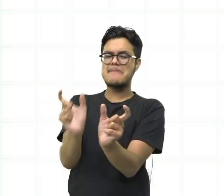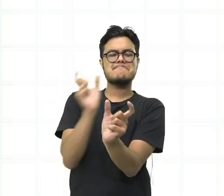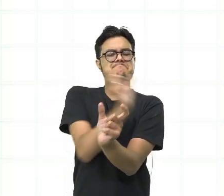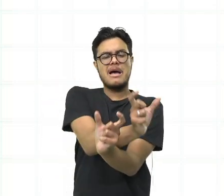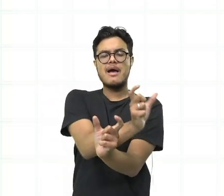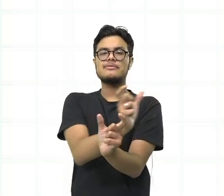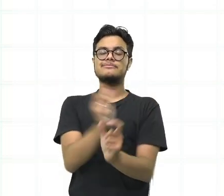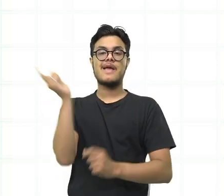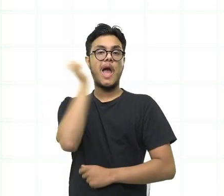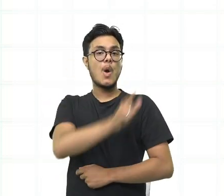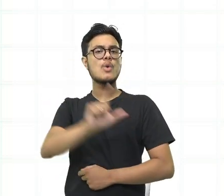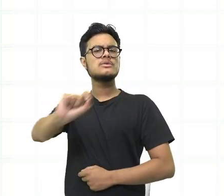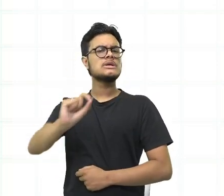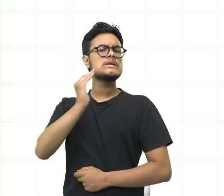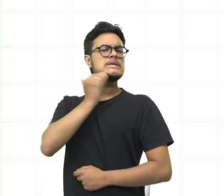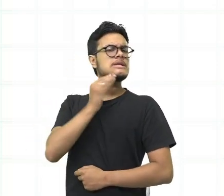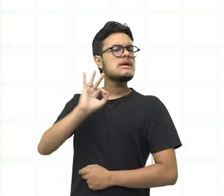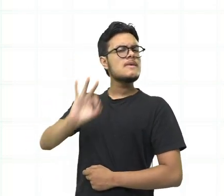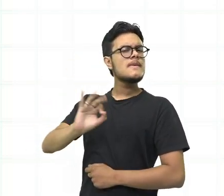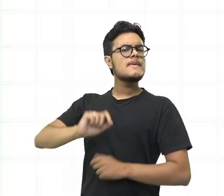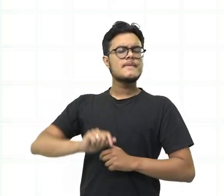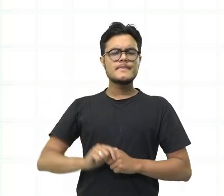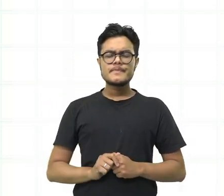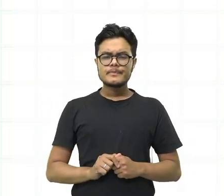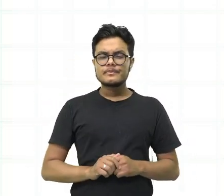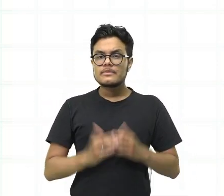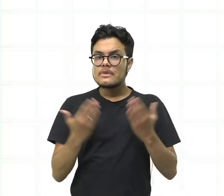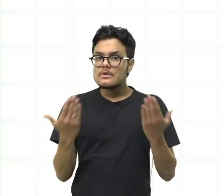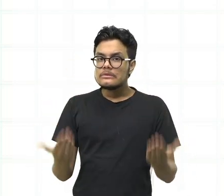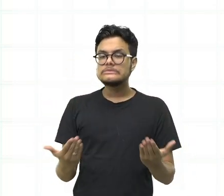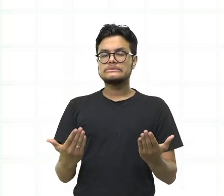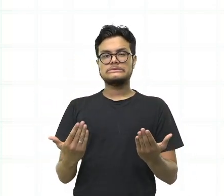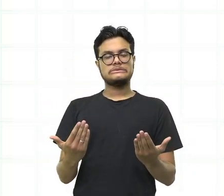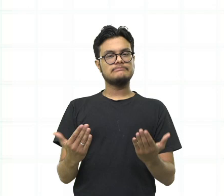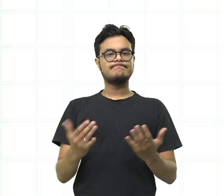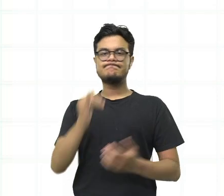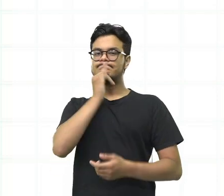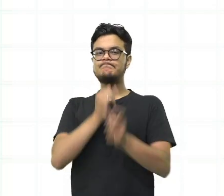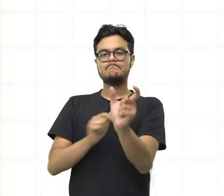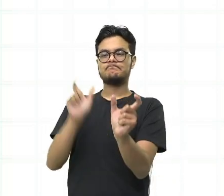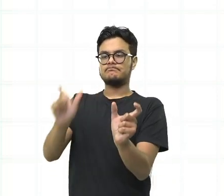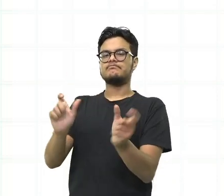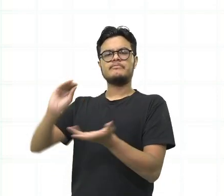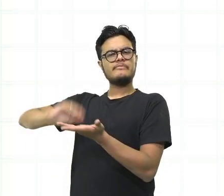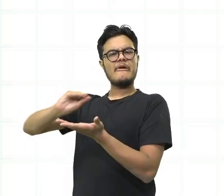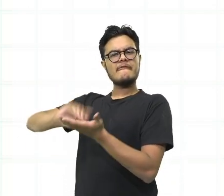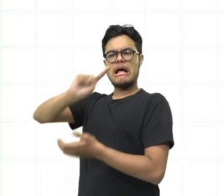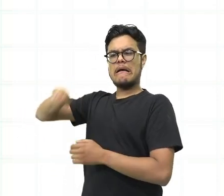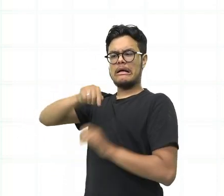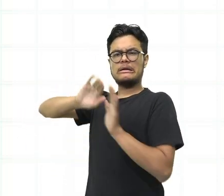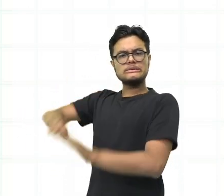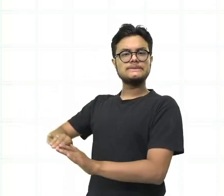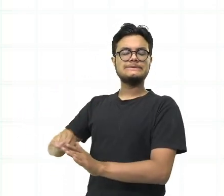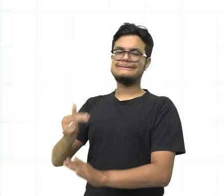entender através desse termo que eu não posso ficar sem um deles. Eles têm que